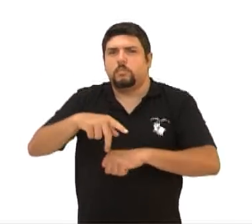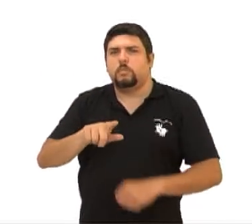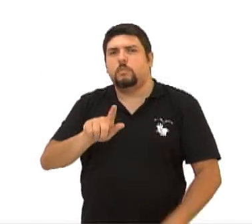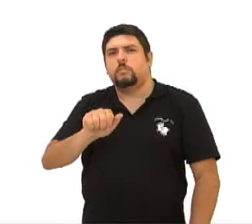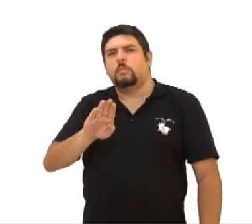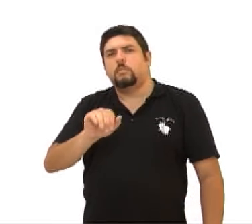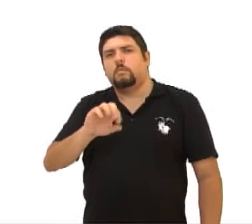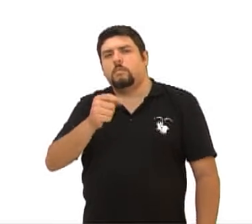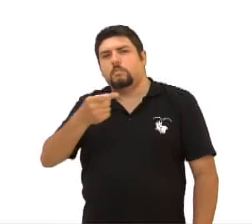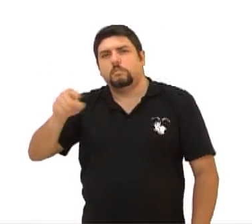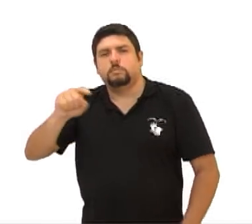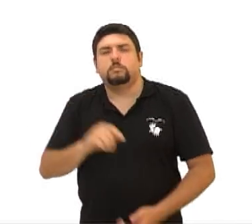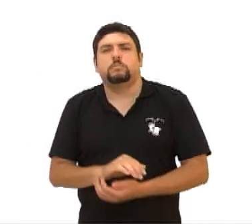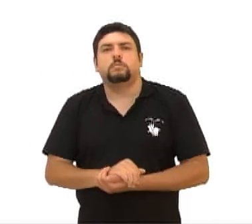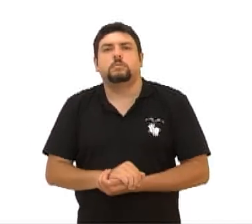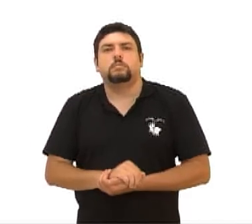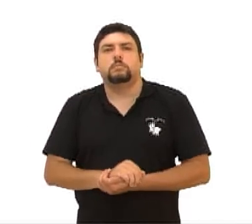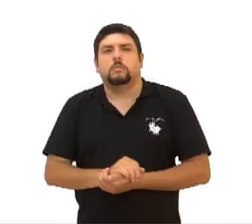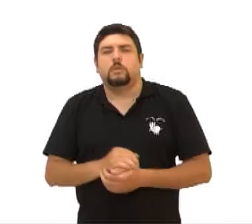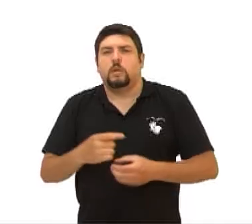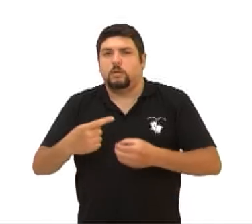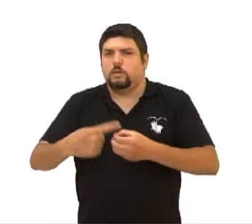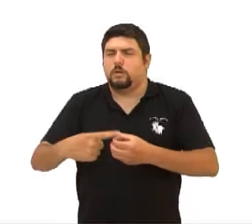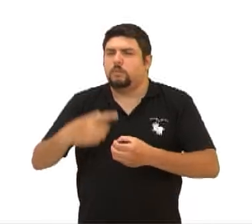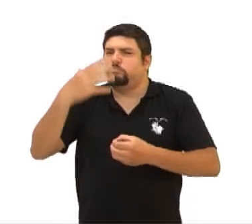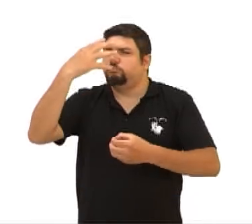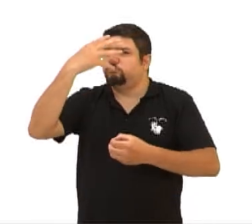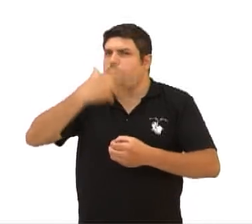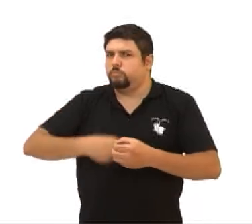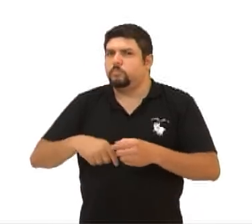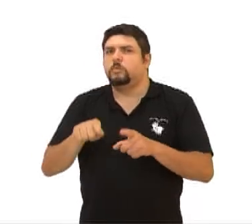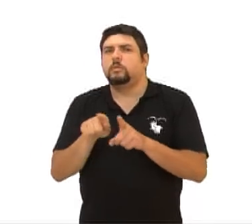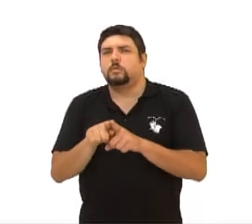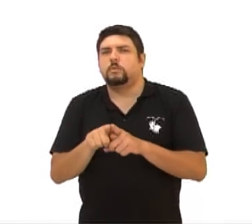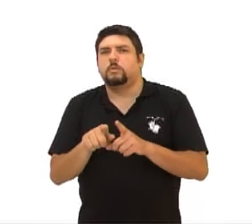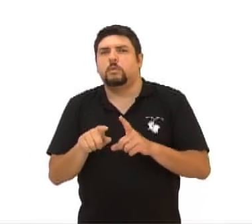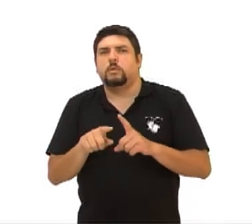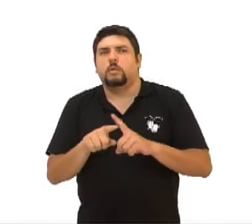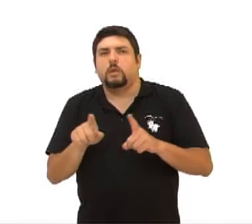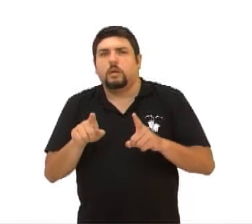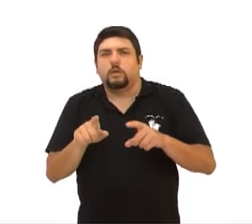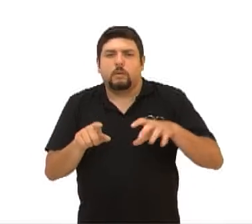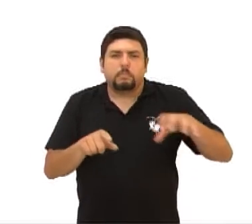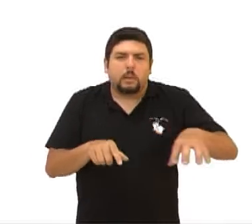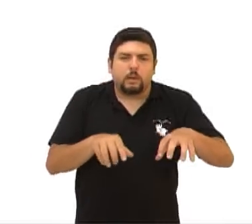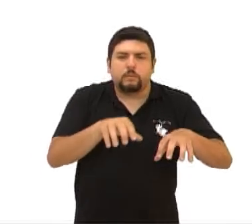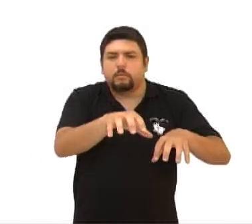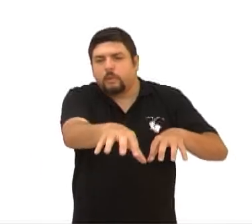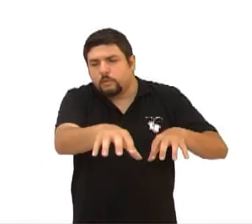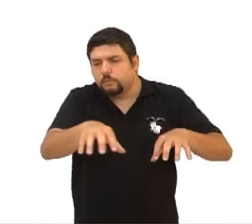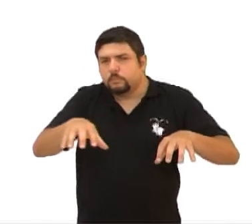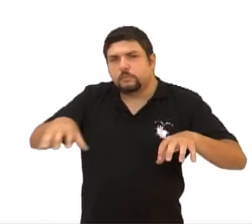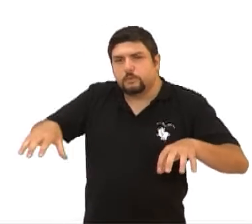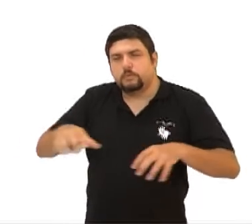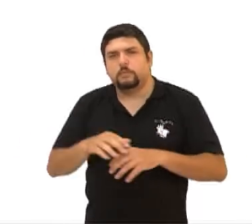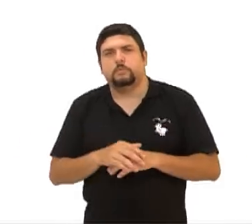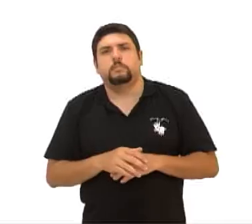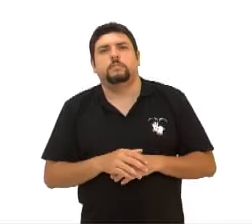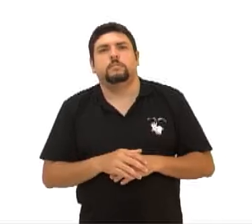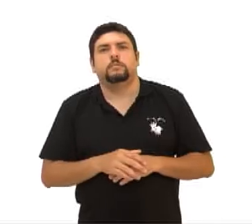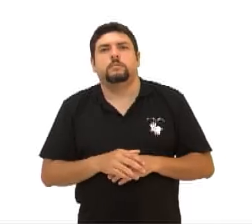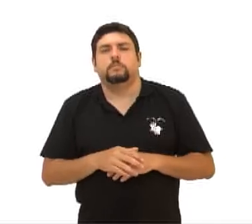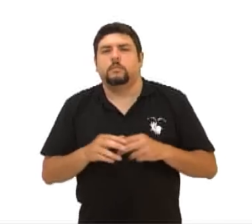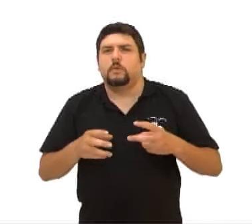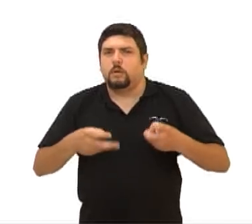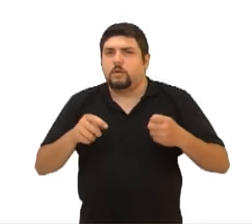uma cidade bonita, bem estruturada, mas em alguns espaços, né? O crescimento aí de